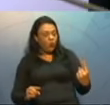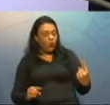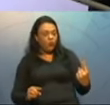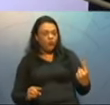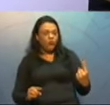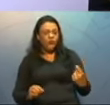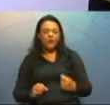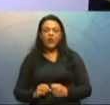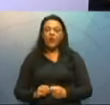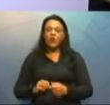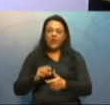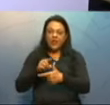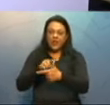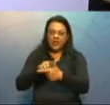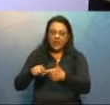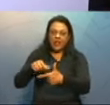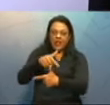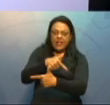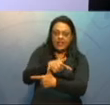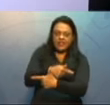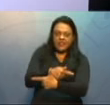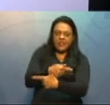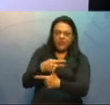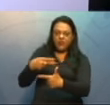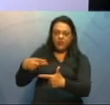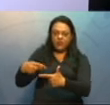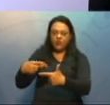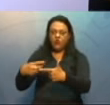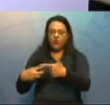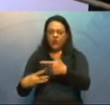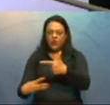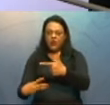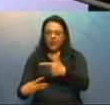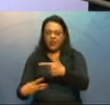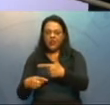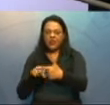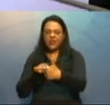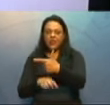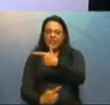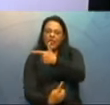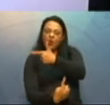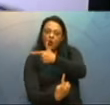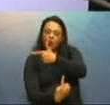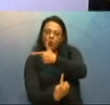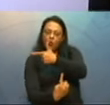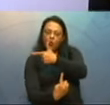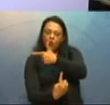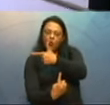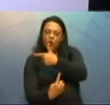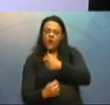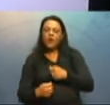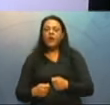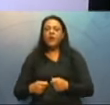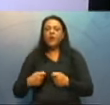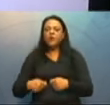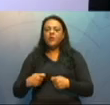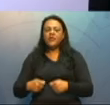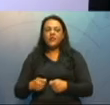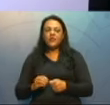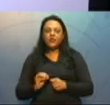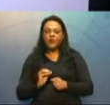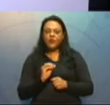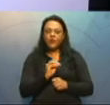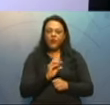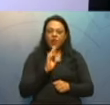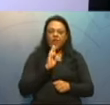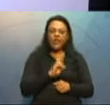Dessa forma, ficou 7 dividido por 2 igual a 3, com sobra 1. Você deverá colocar a